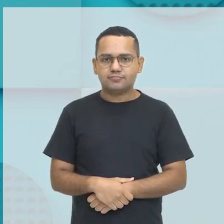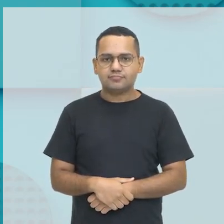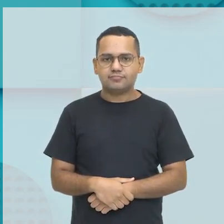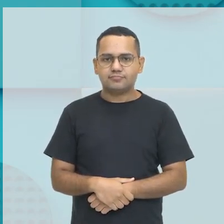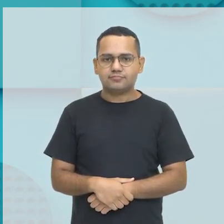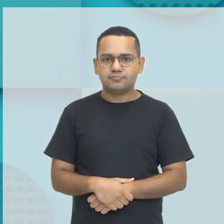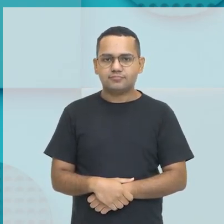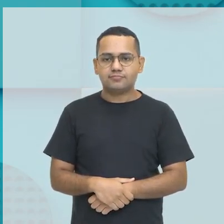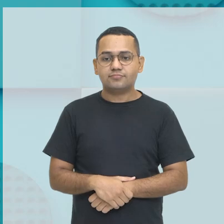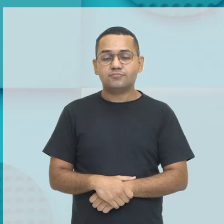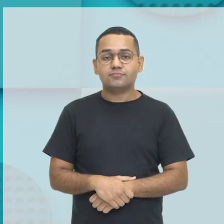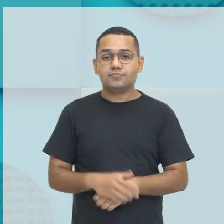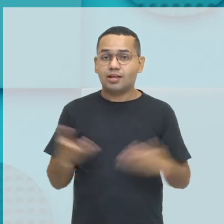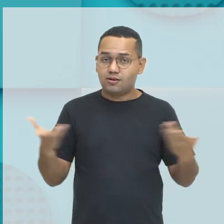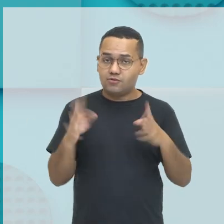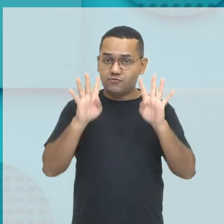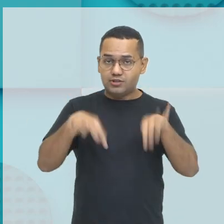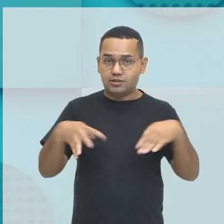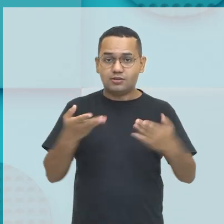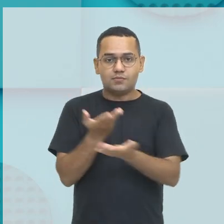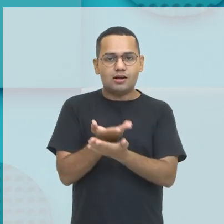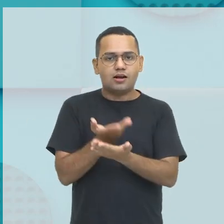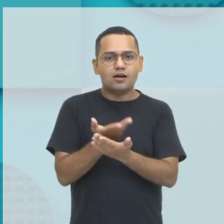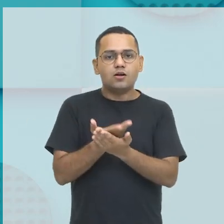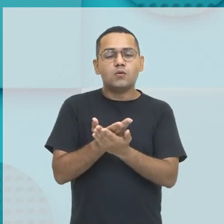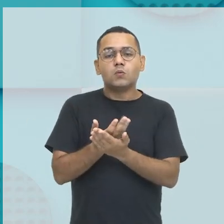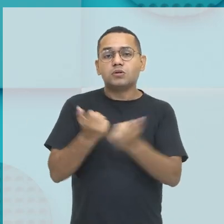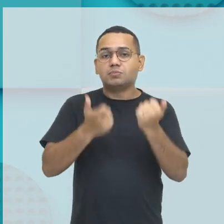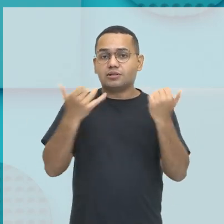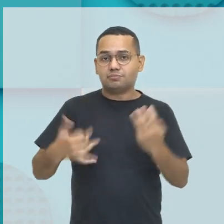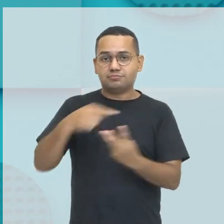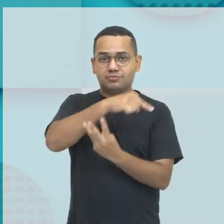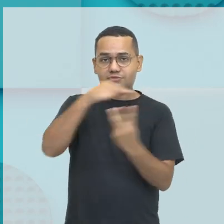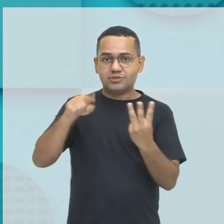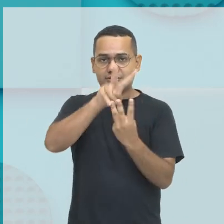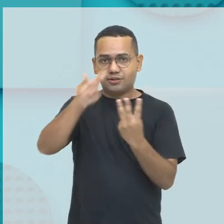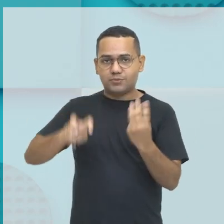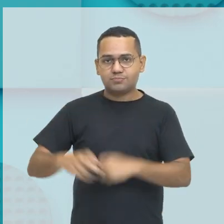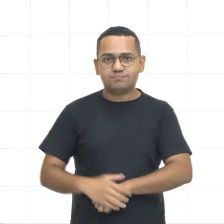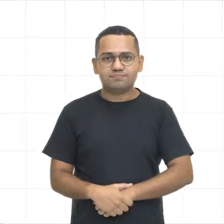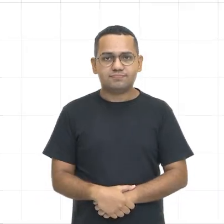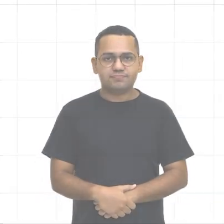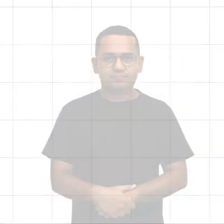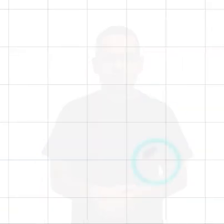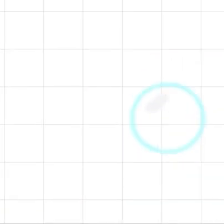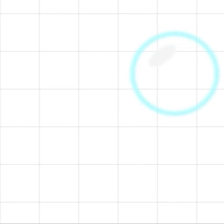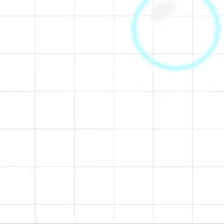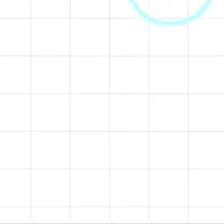hop. Então, e assim finalizamos essa aula com esses 3 gêneros musicais.